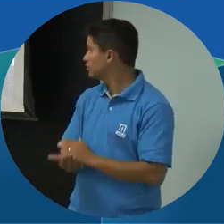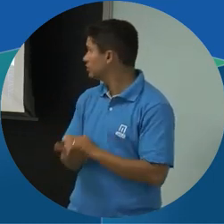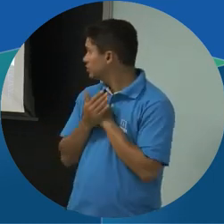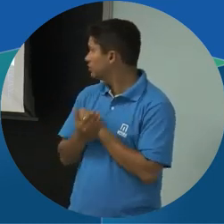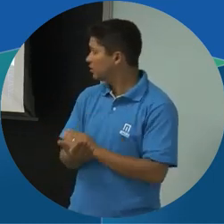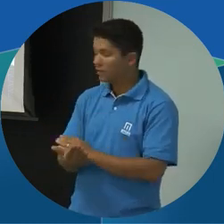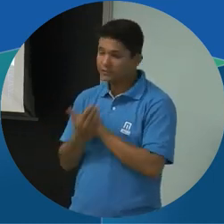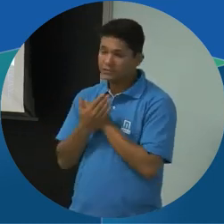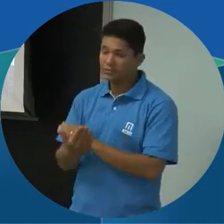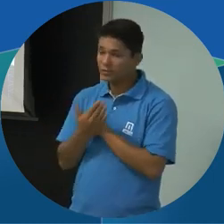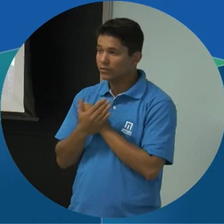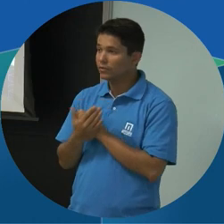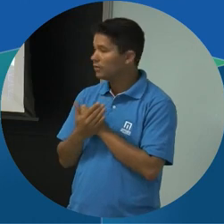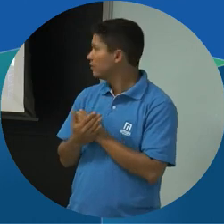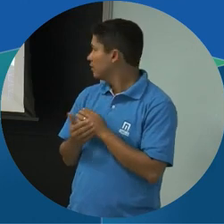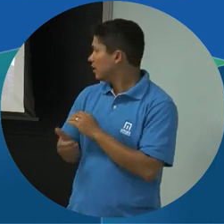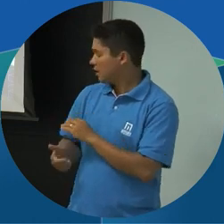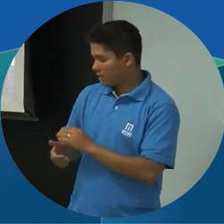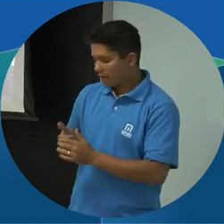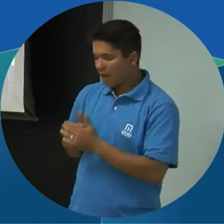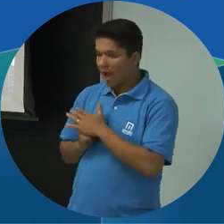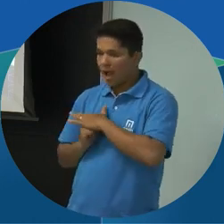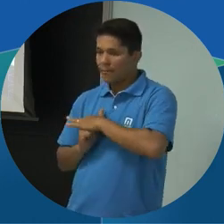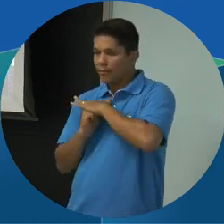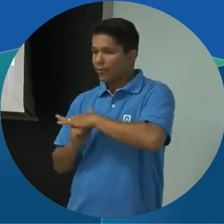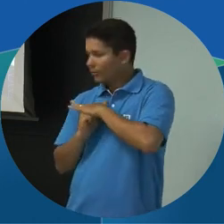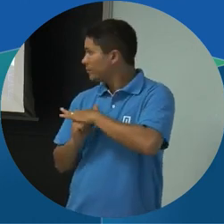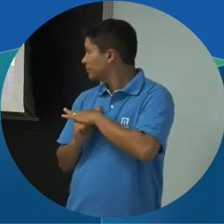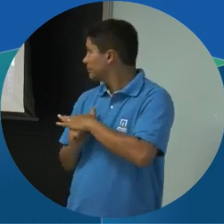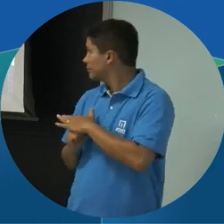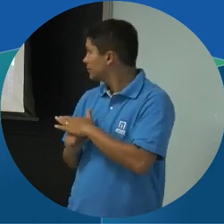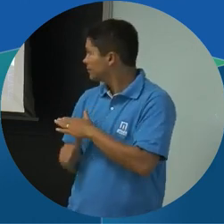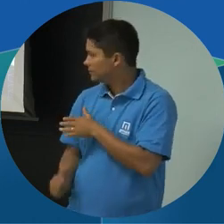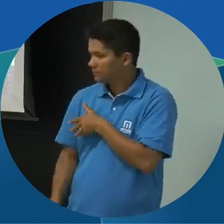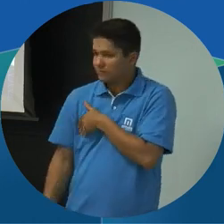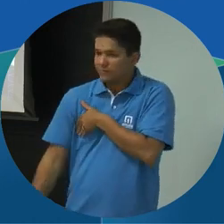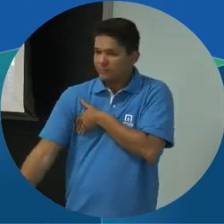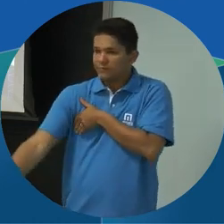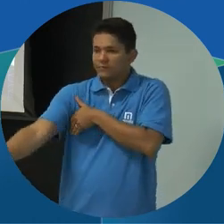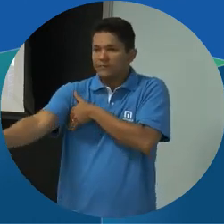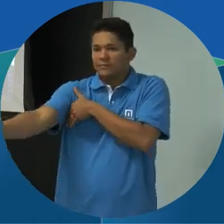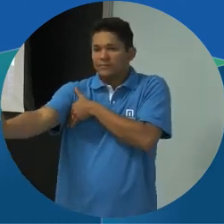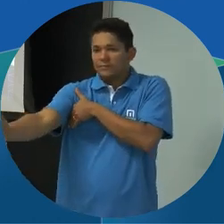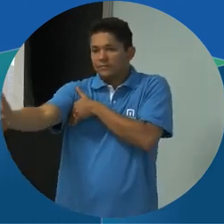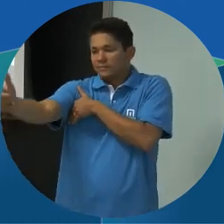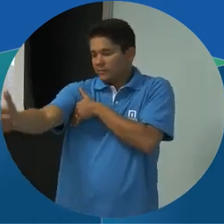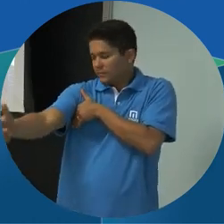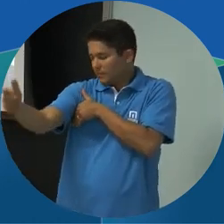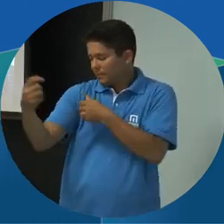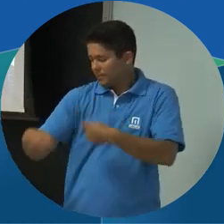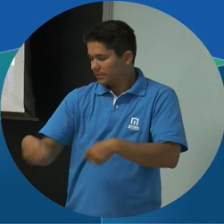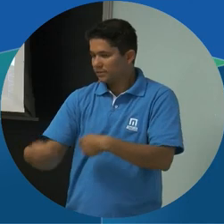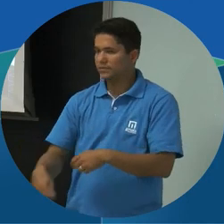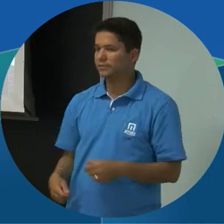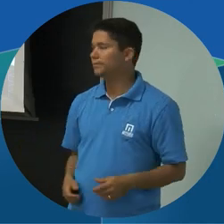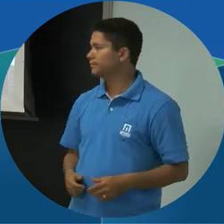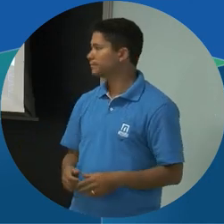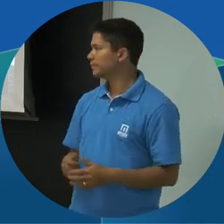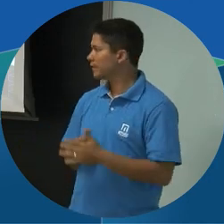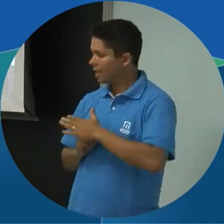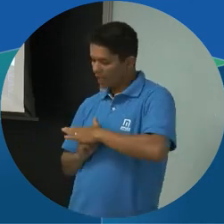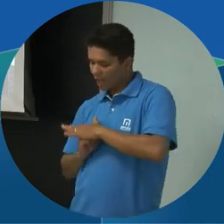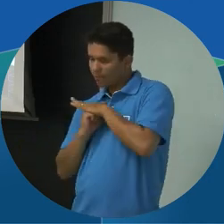de apoio, ou seja, ele precisa trabalhar com esse equipamento já apoiado. Ele já precisa utilizar o quê? Um